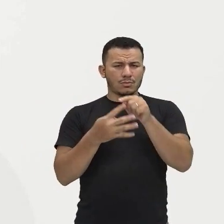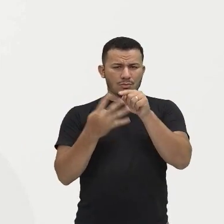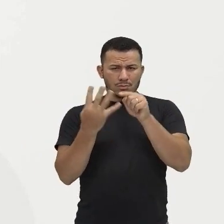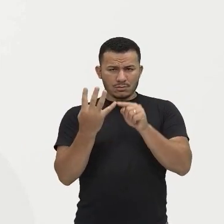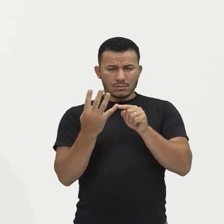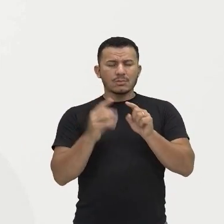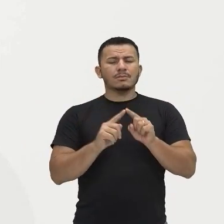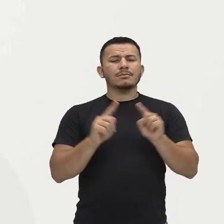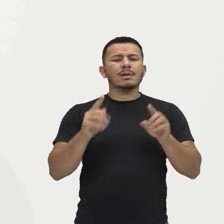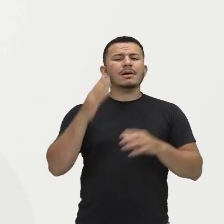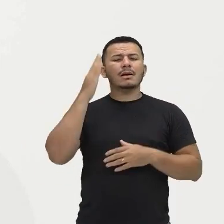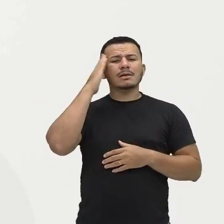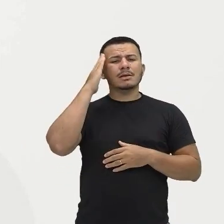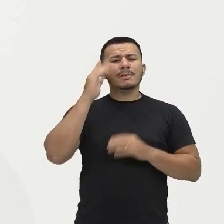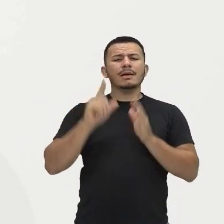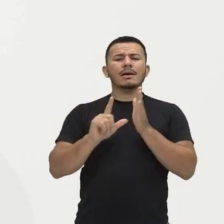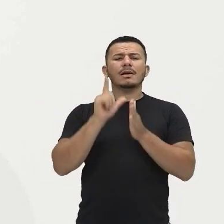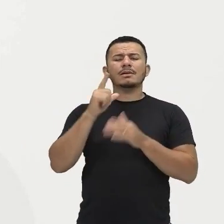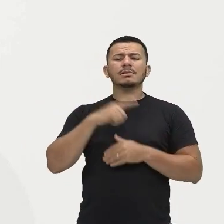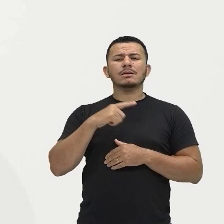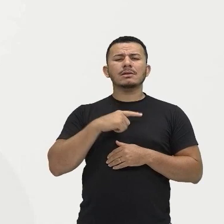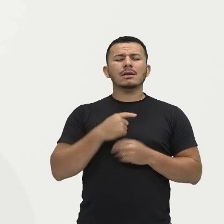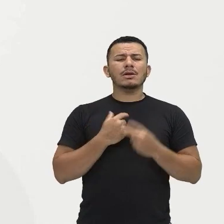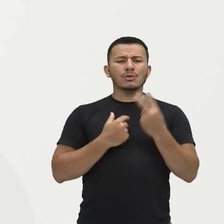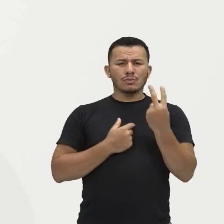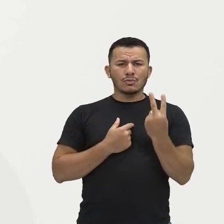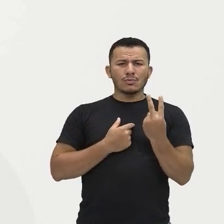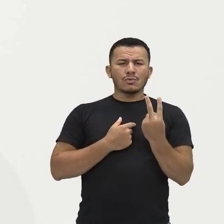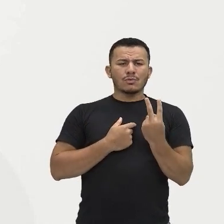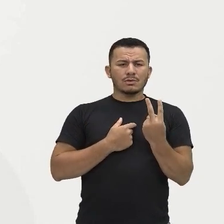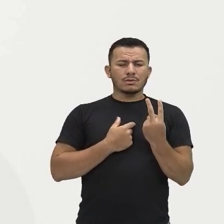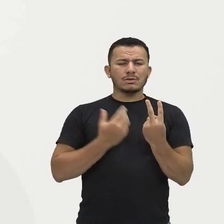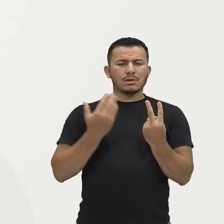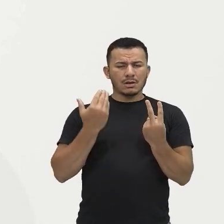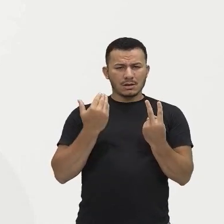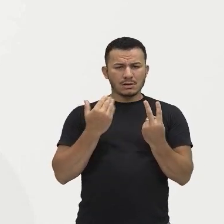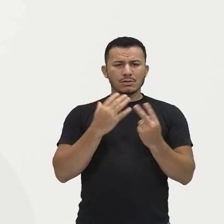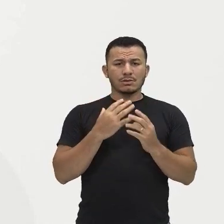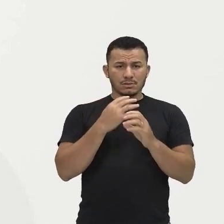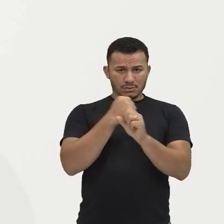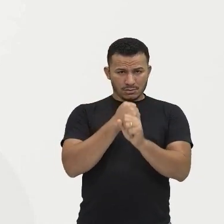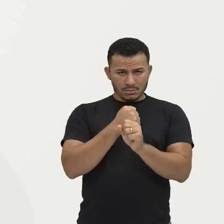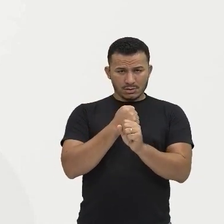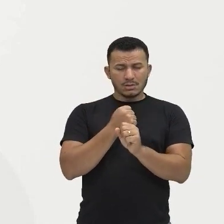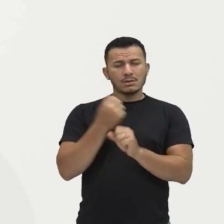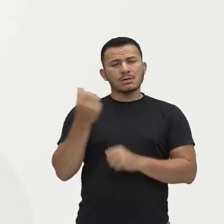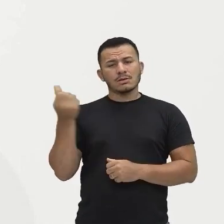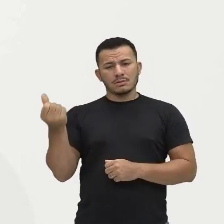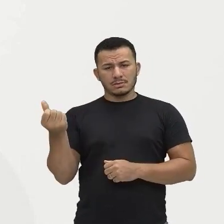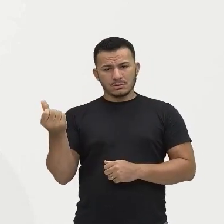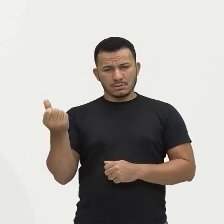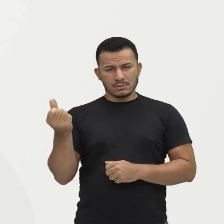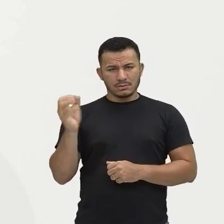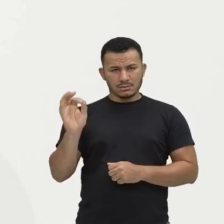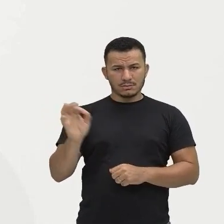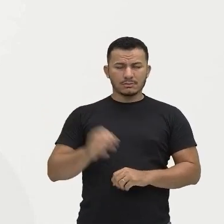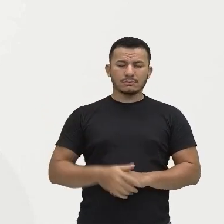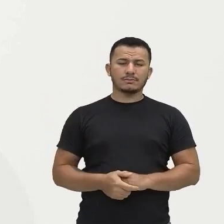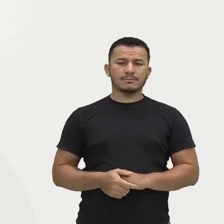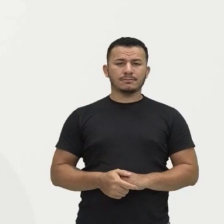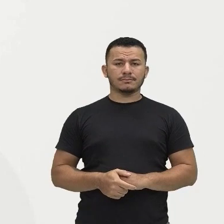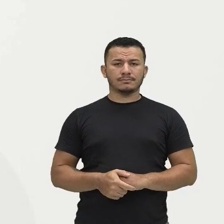quantas posições eu já tinha? Eu não já tinha 2 posições? Somando com 4, automaticamente chegamos